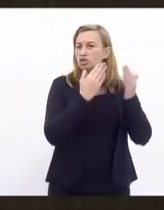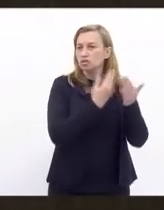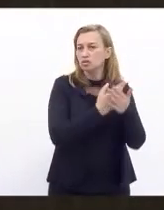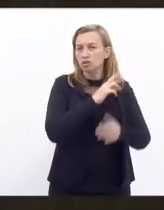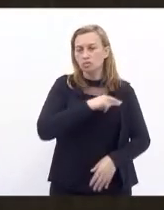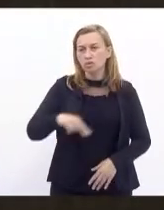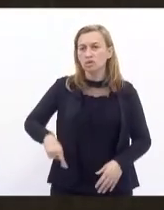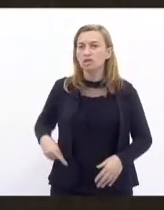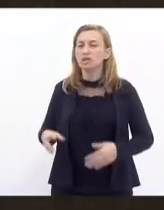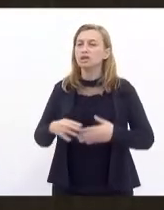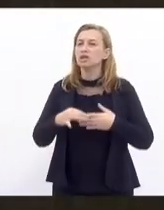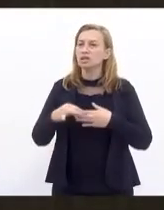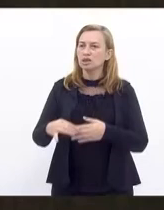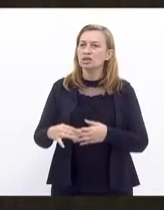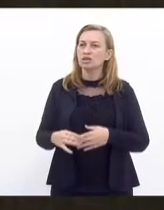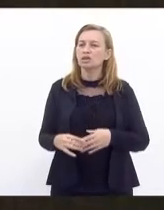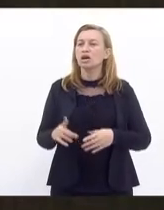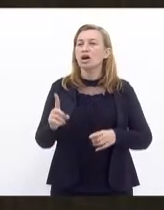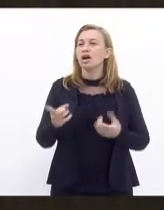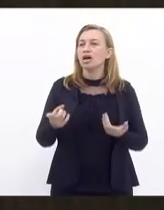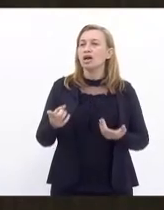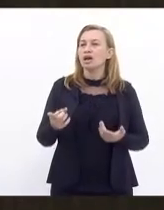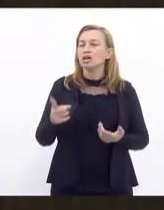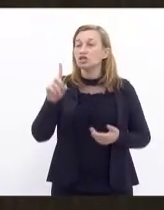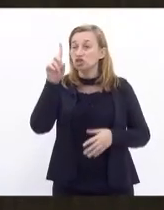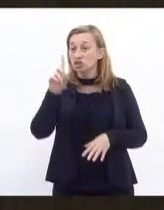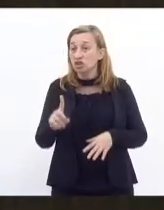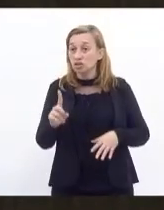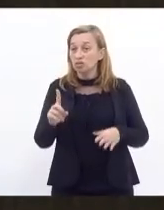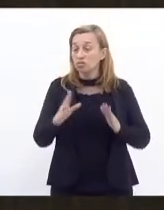que dirigir a escola pública é uma missão